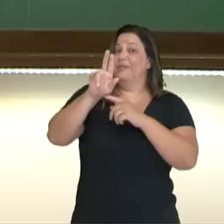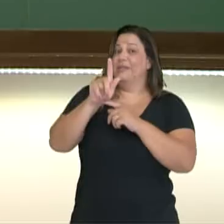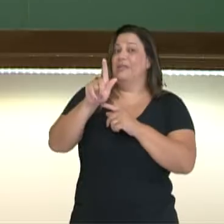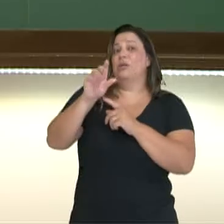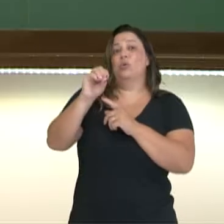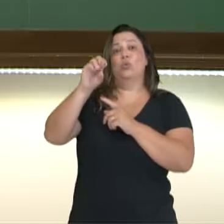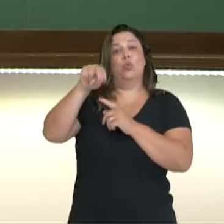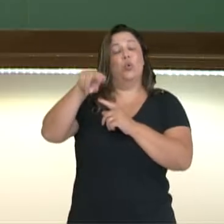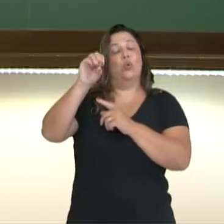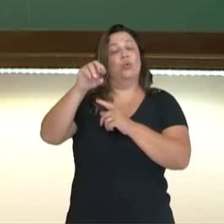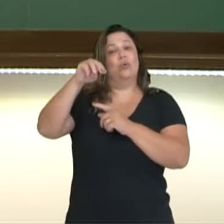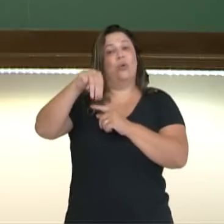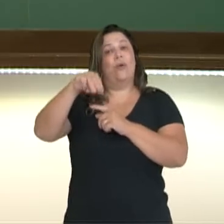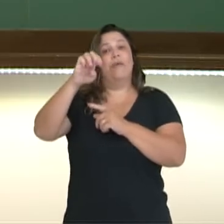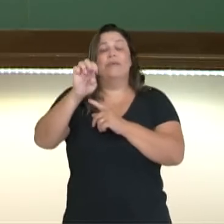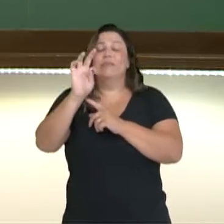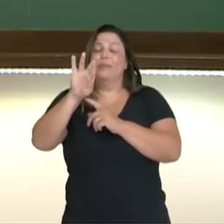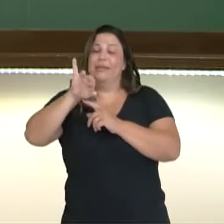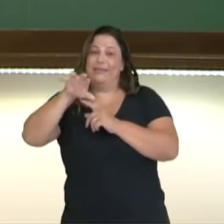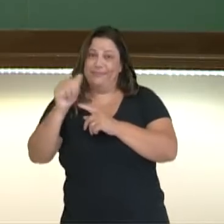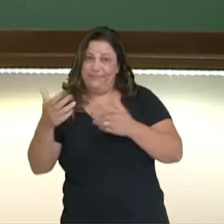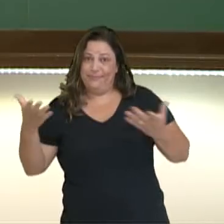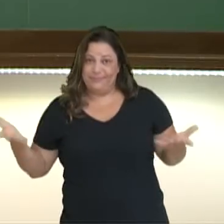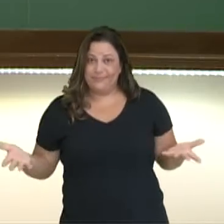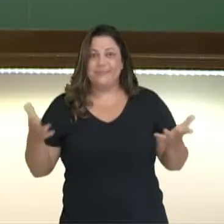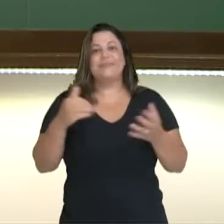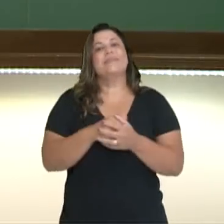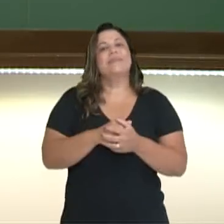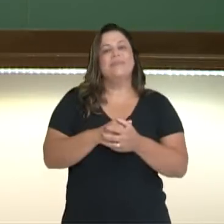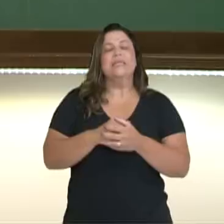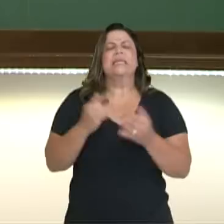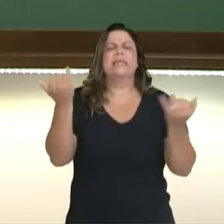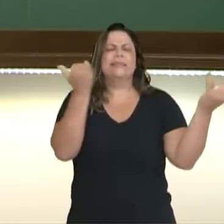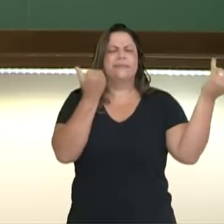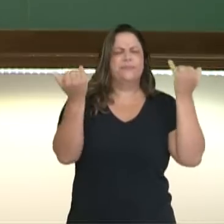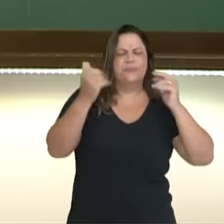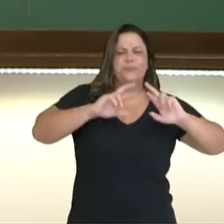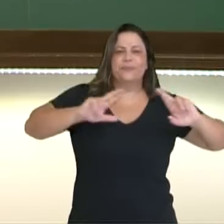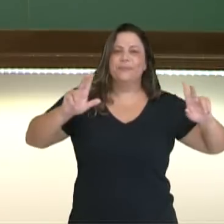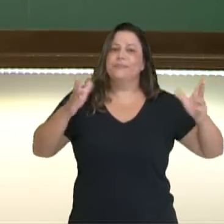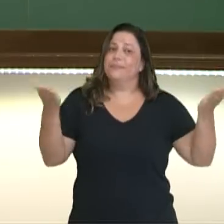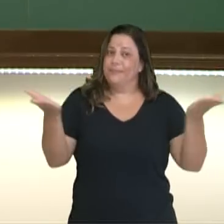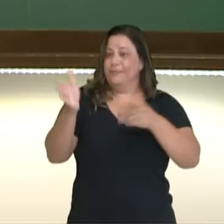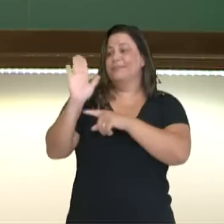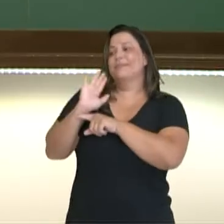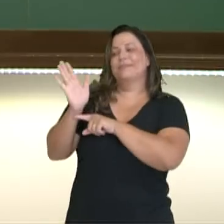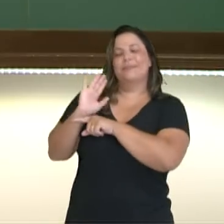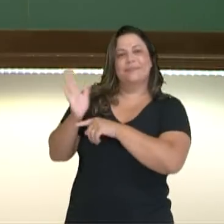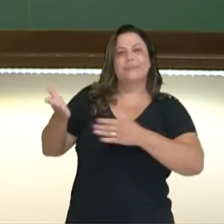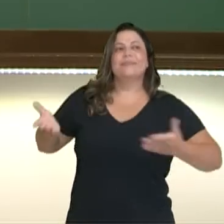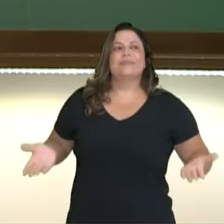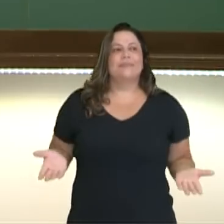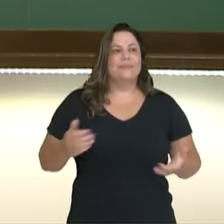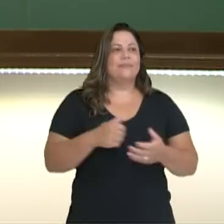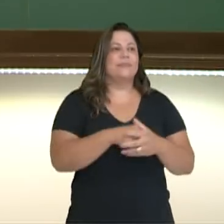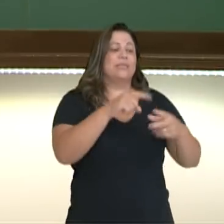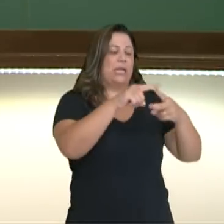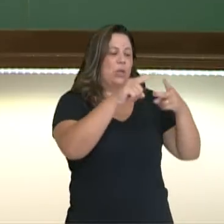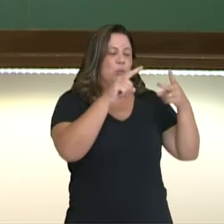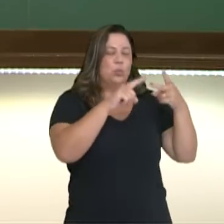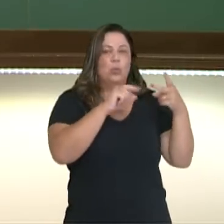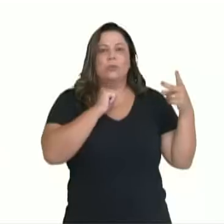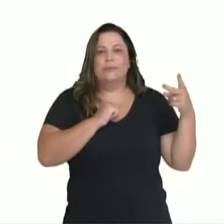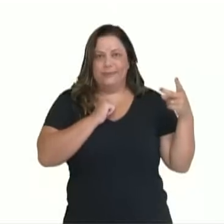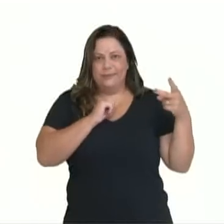pensar, para a gente refletir, para a gente ver tudo aquilo que estamos vendo aí nesse vídeo. Então, dois arcos aqui